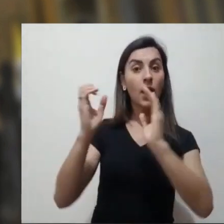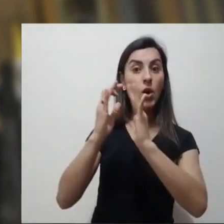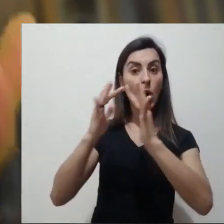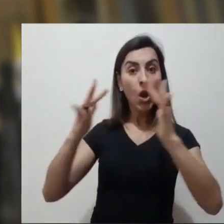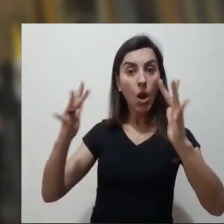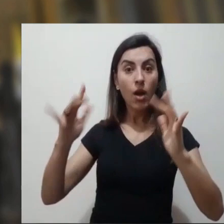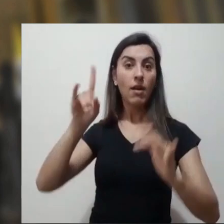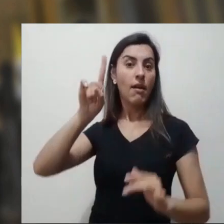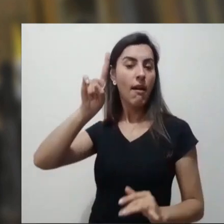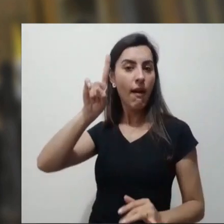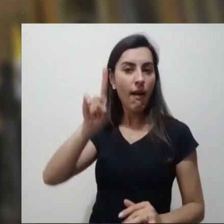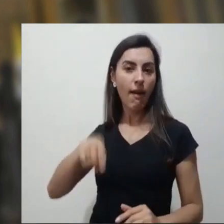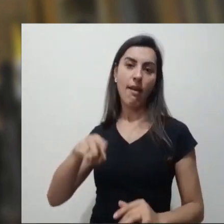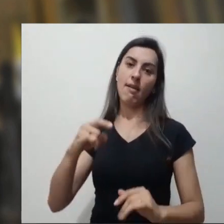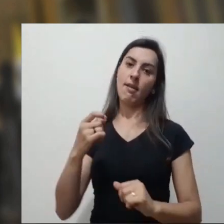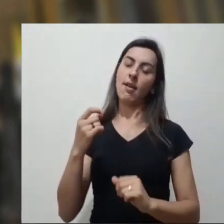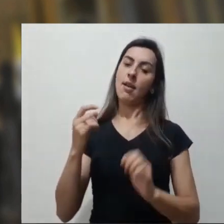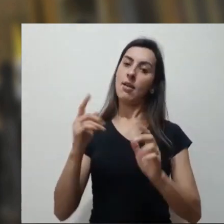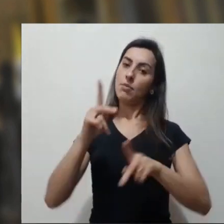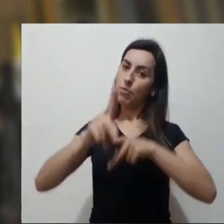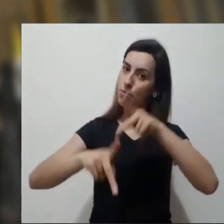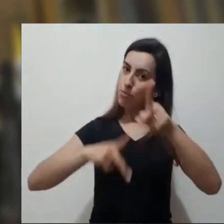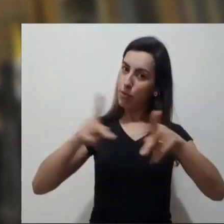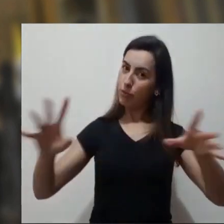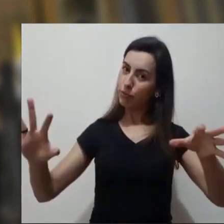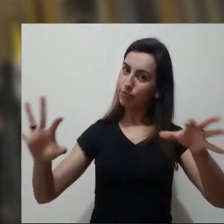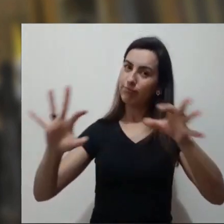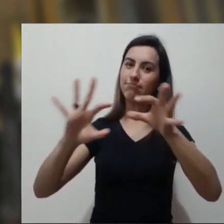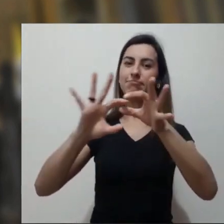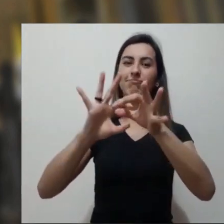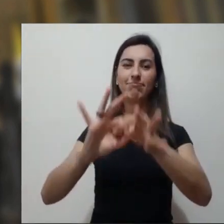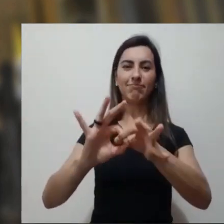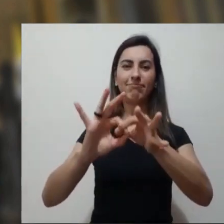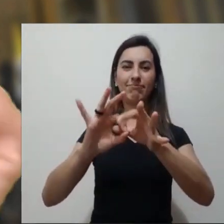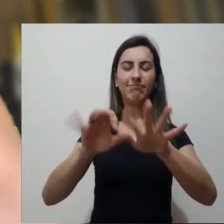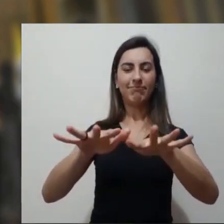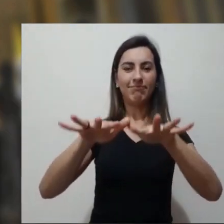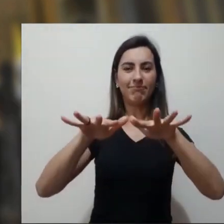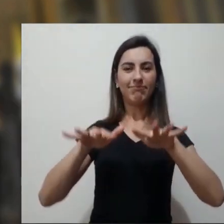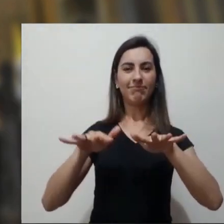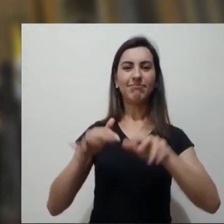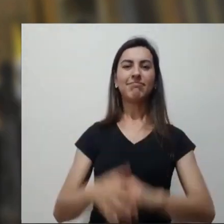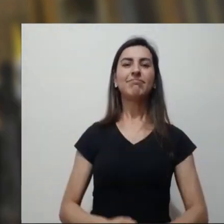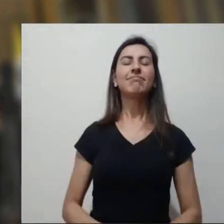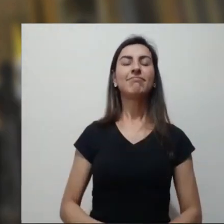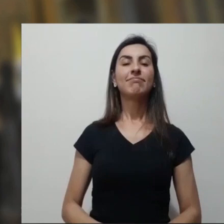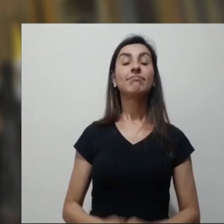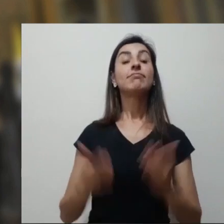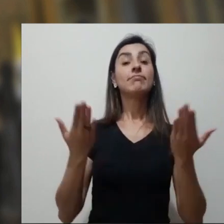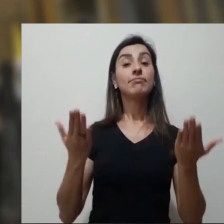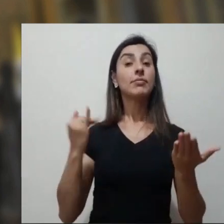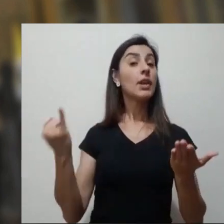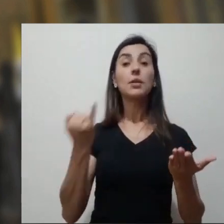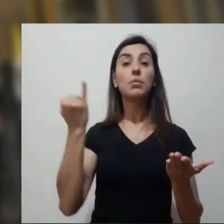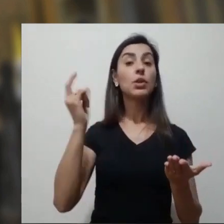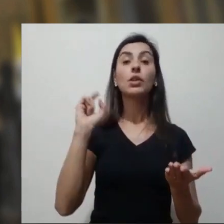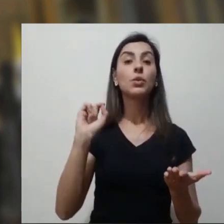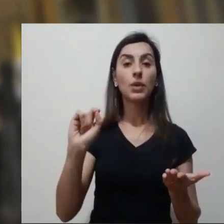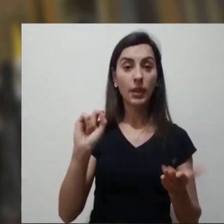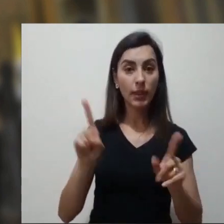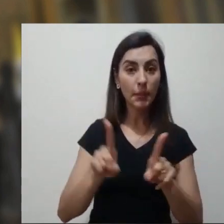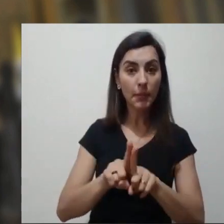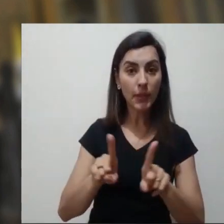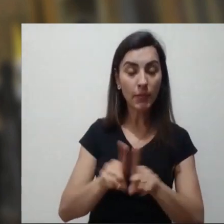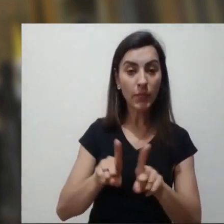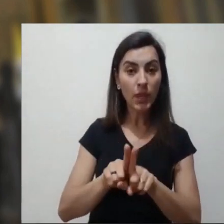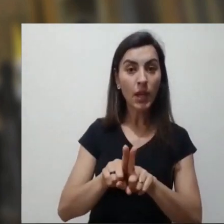ser cantado por toda a assembleia. Agora, uma outra coisa que é importante ressaltar: